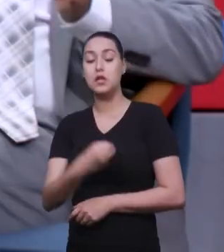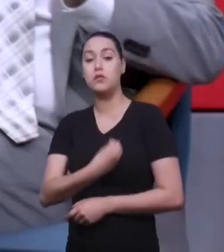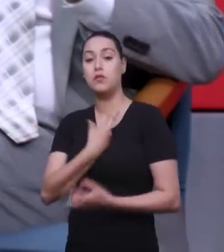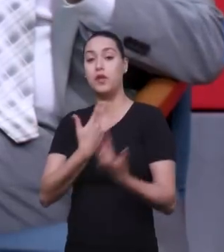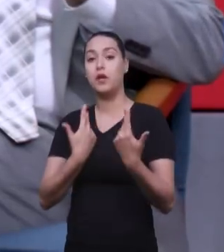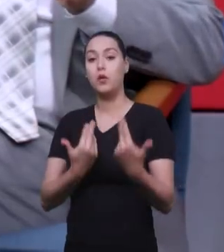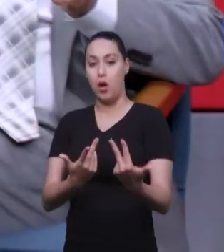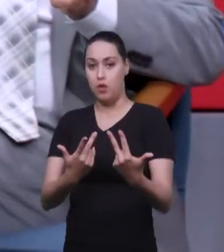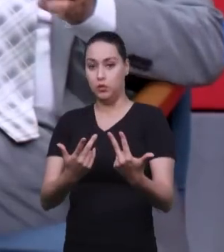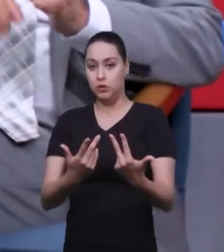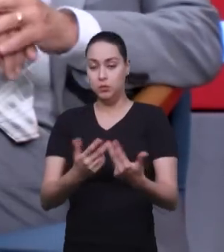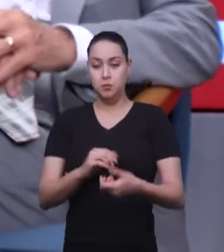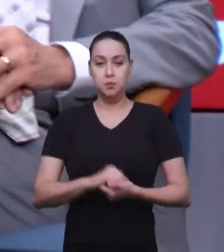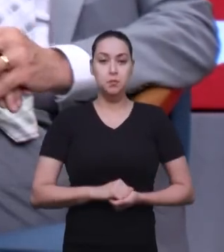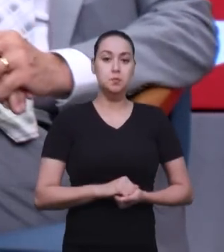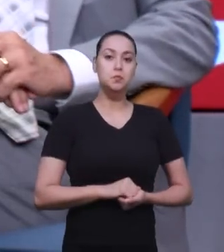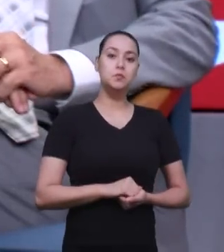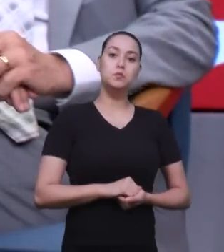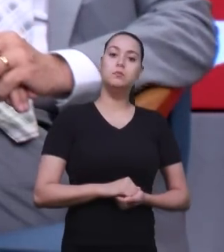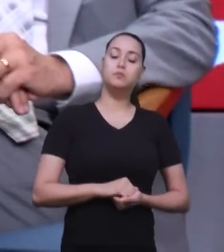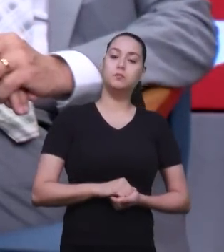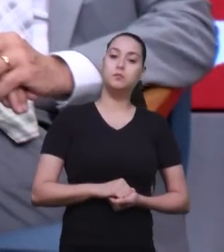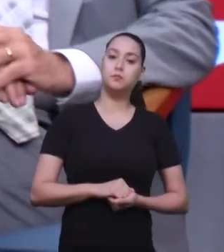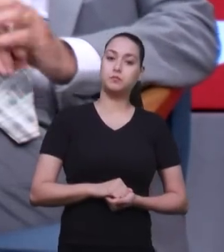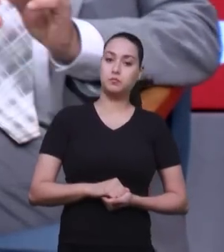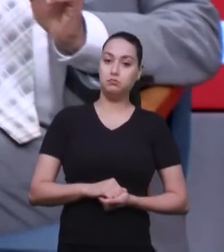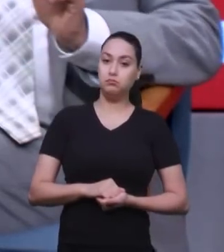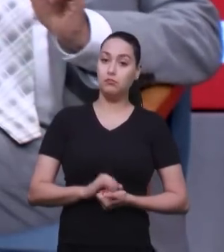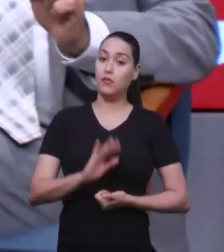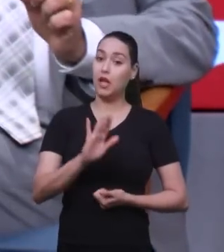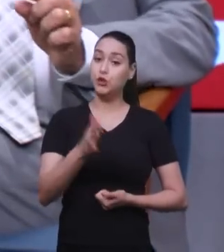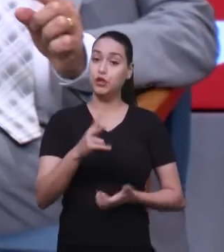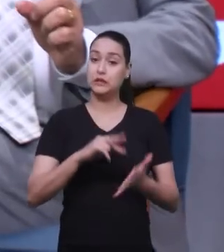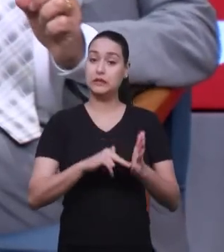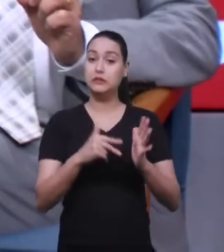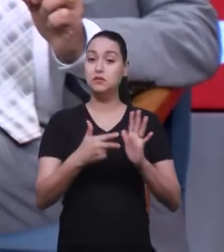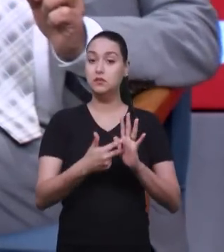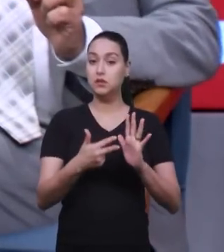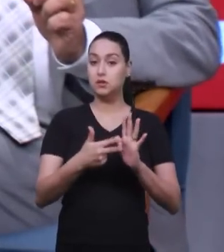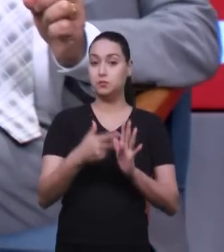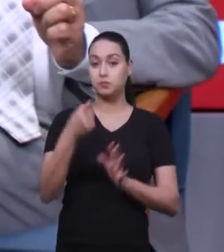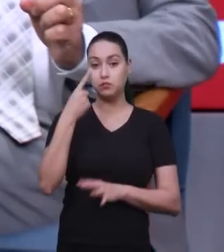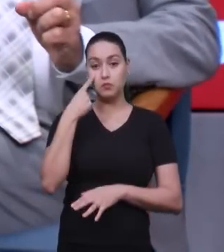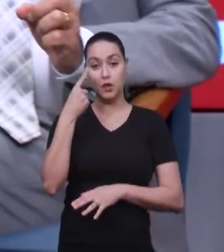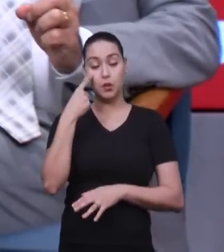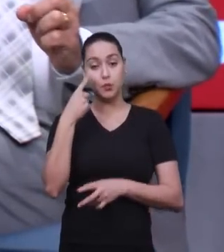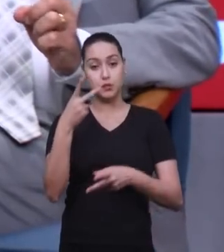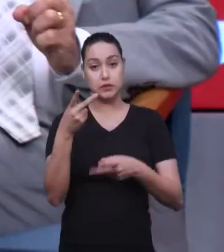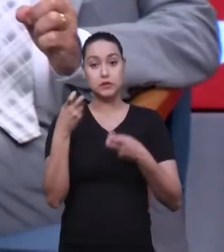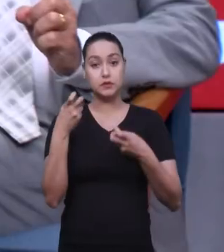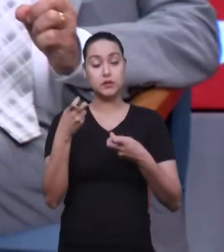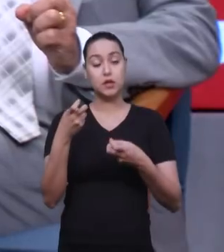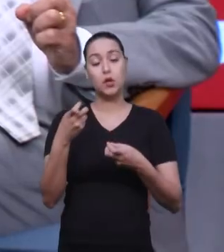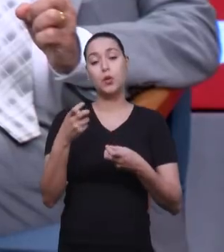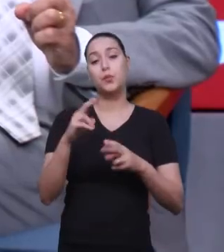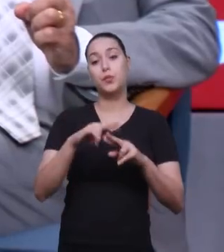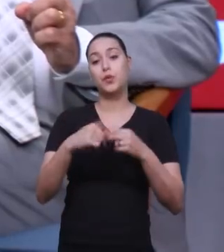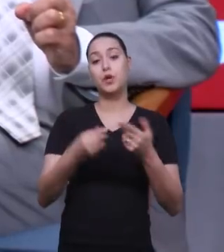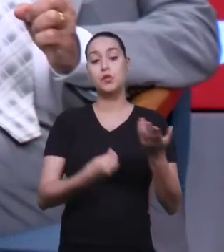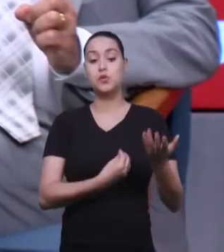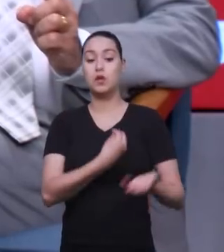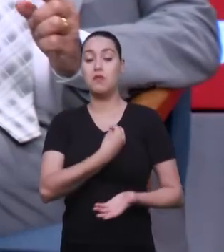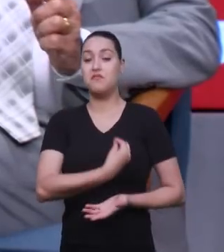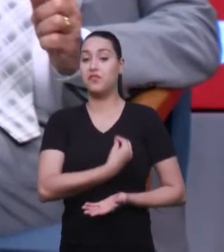vivereis. Já nessa colocação aí, ele já faz uma observação sobre